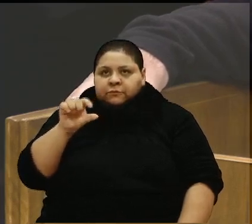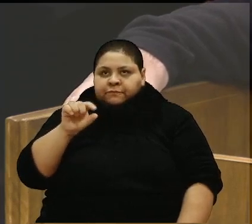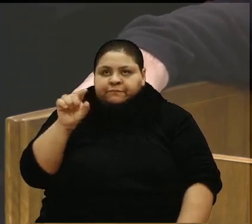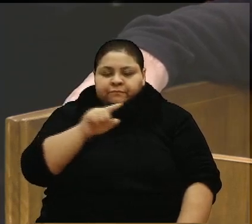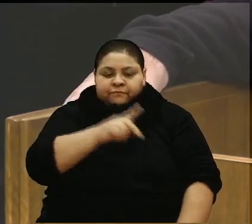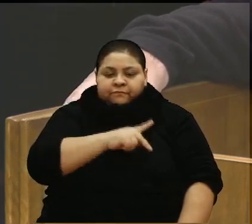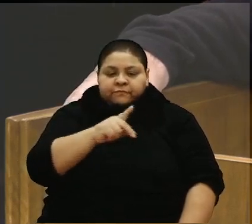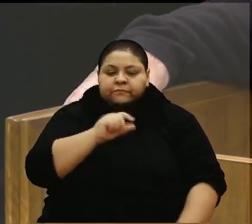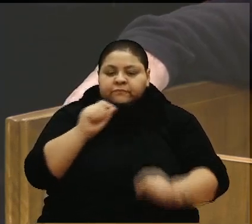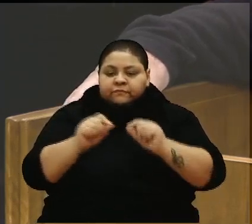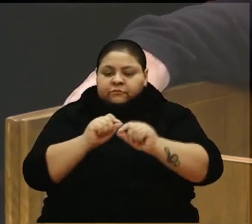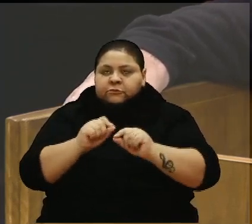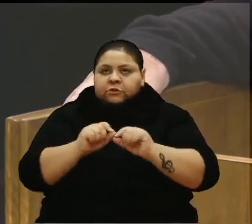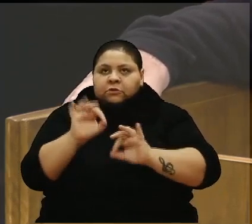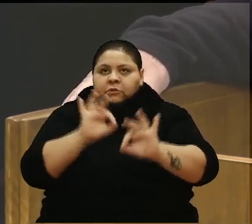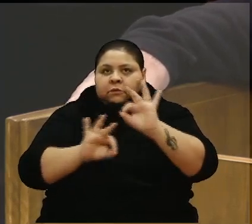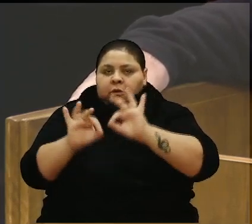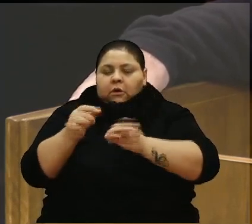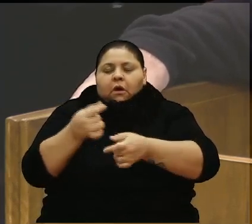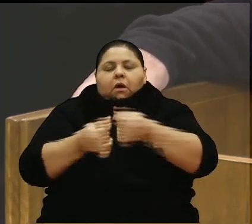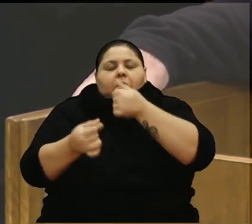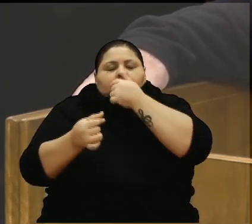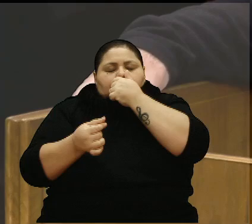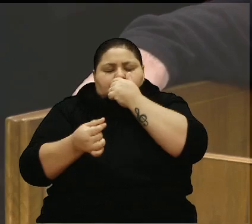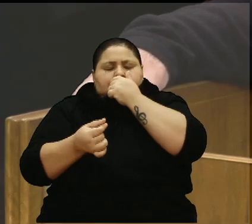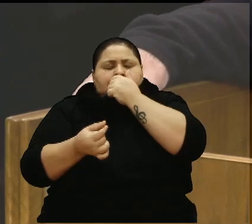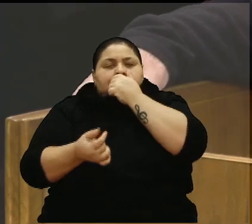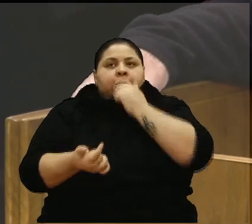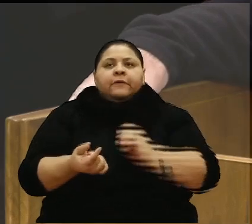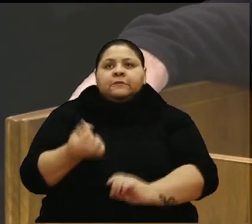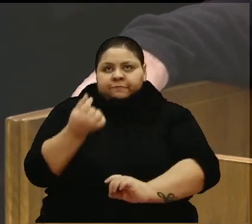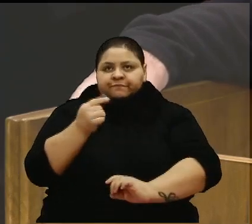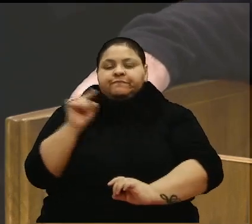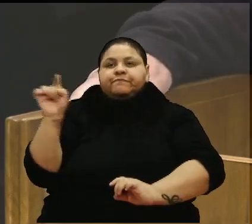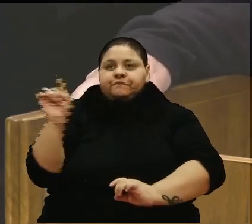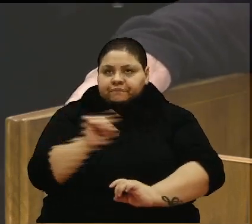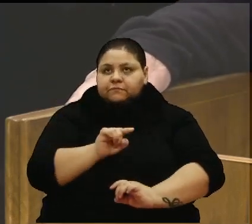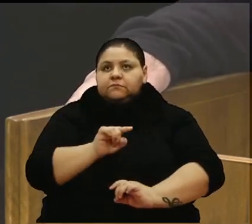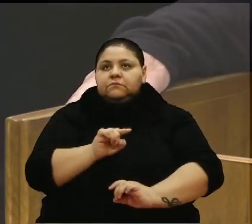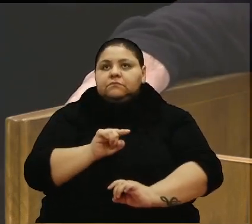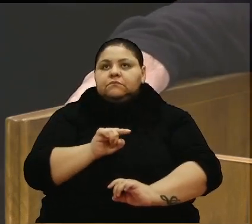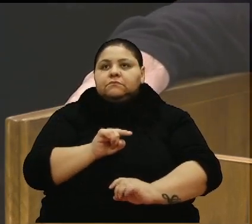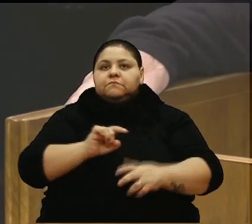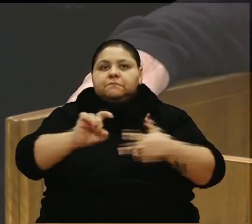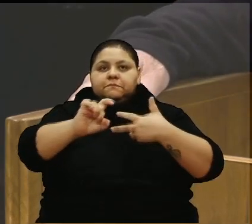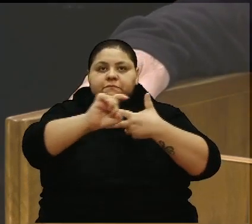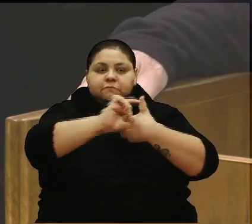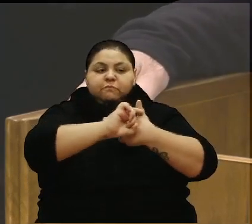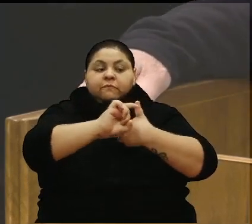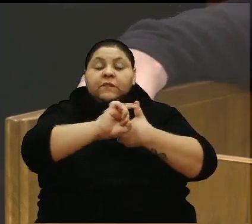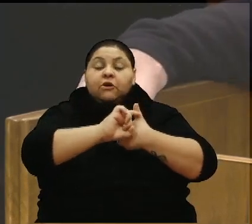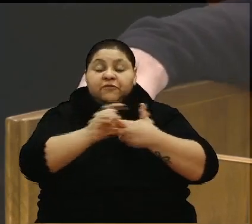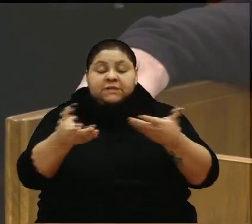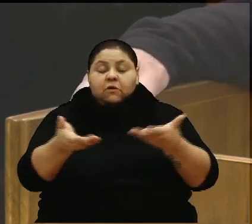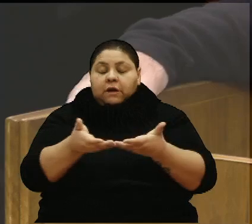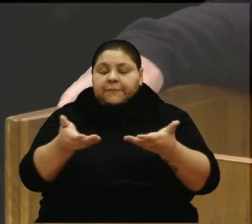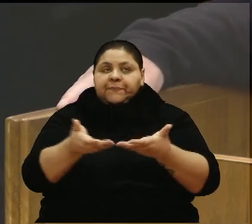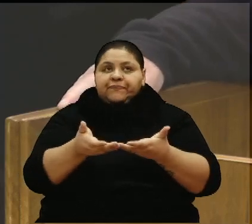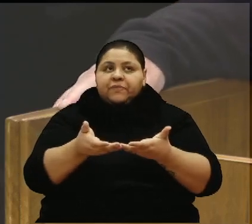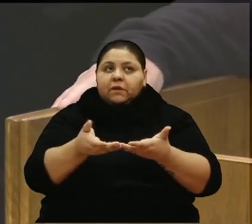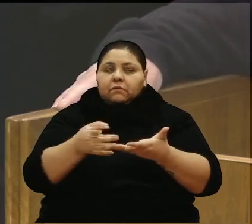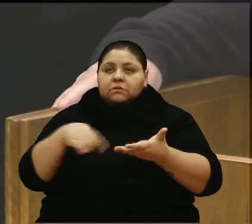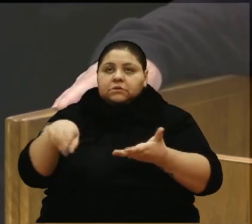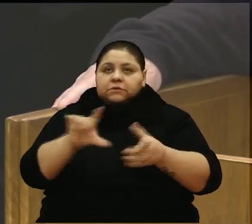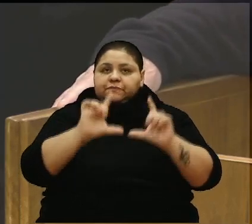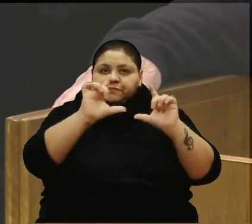quem gere e administra o orçamento é o executivo. Não é o parlamento e muito